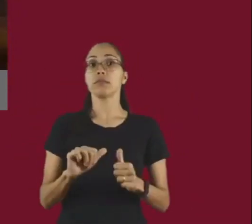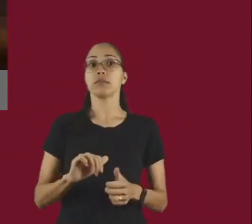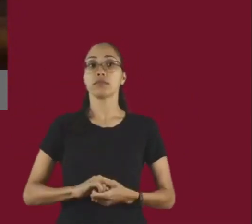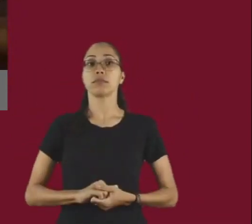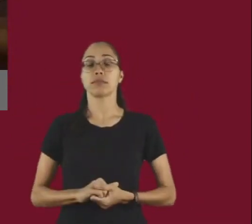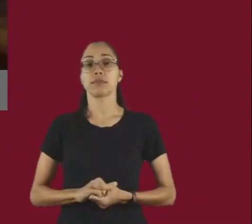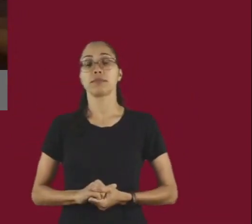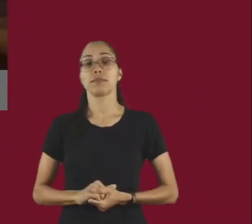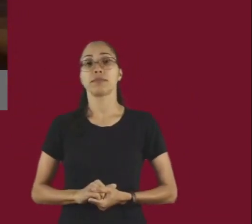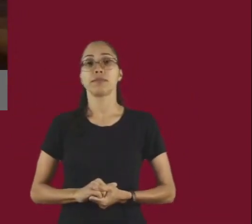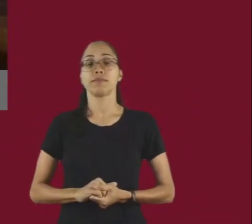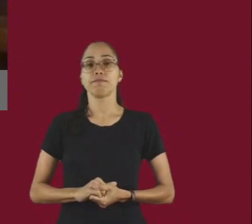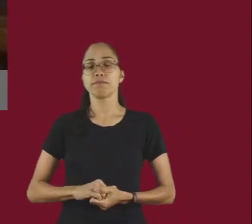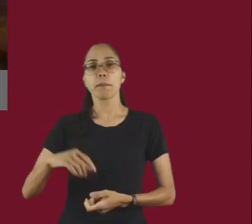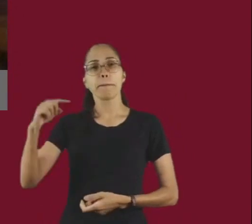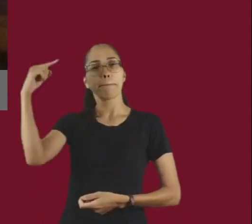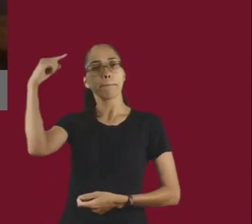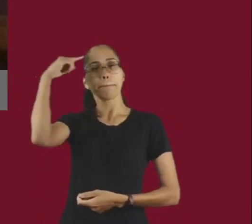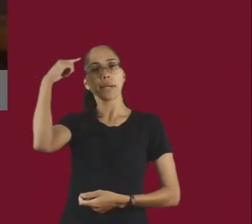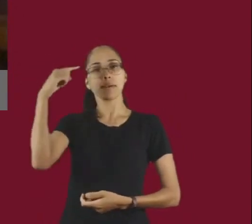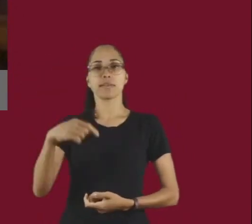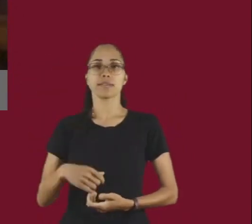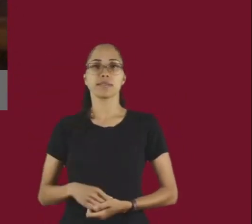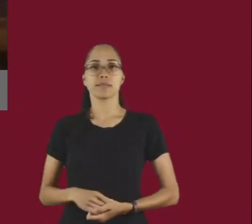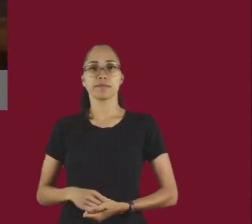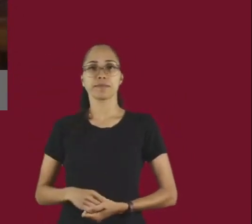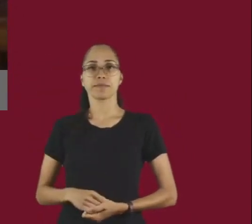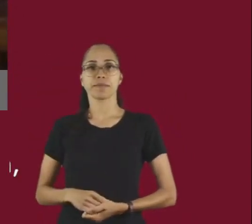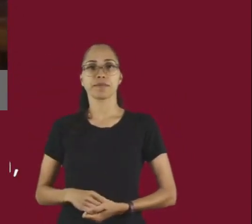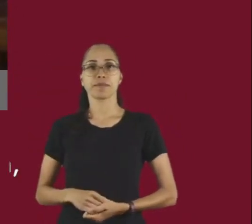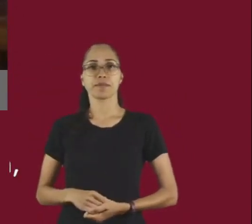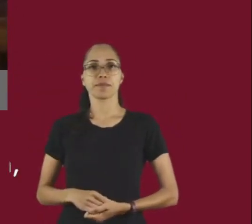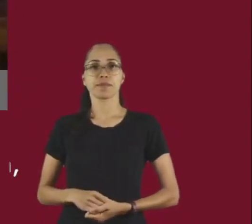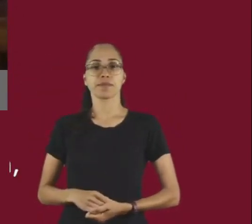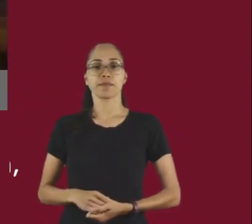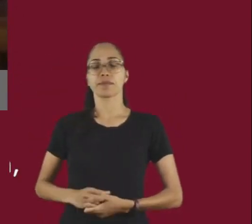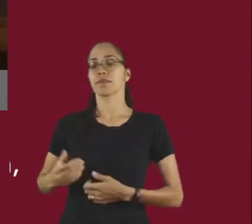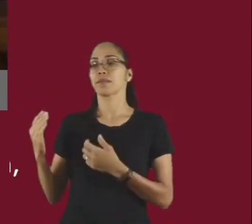Mas, assim, imagina o que é um adolescente Yanomami